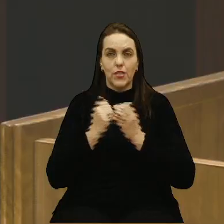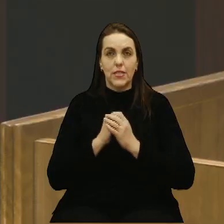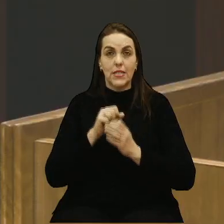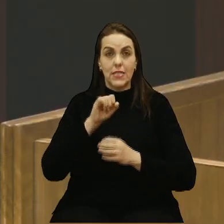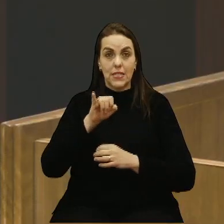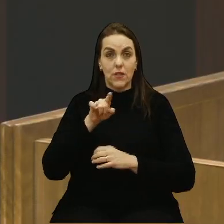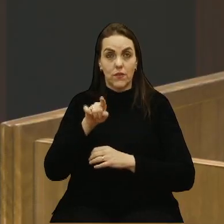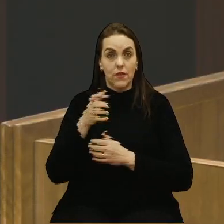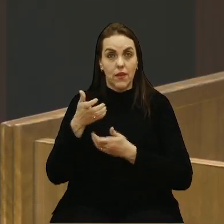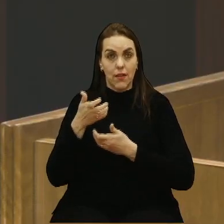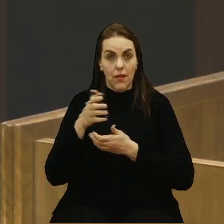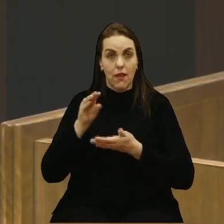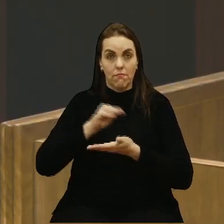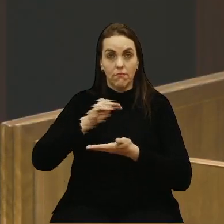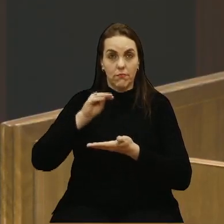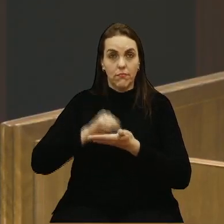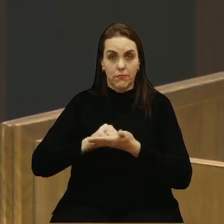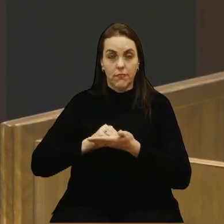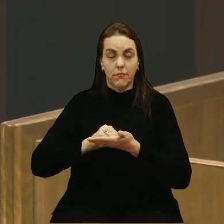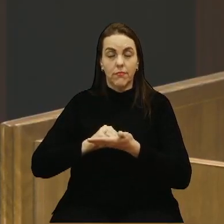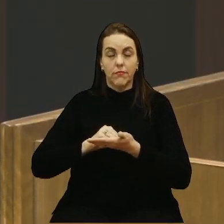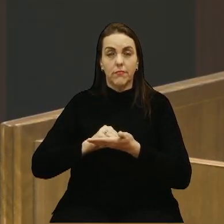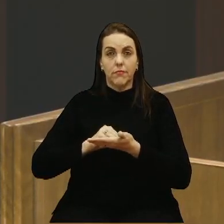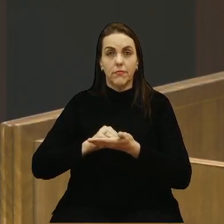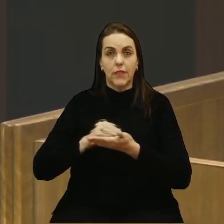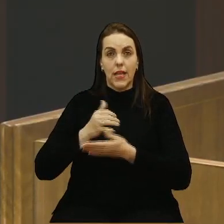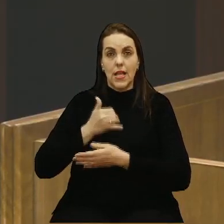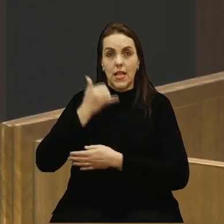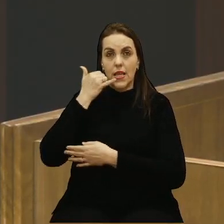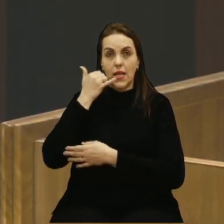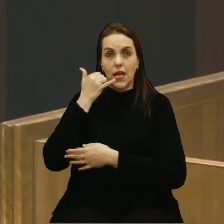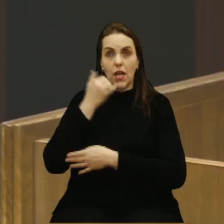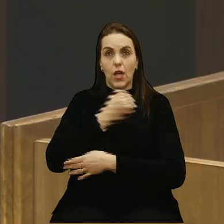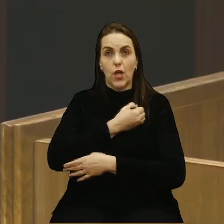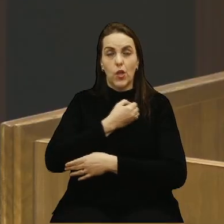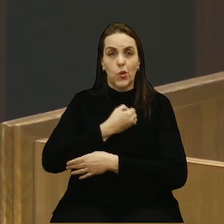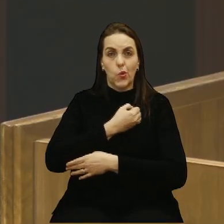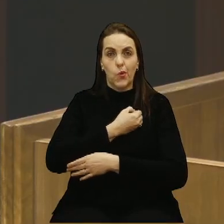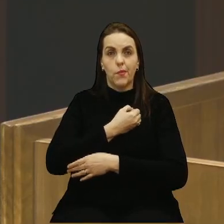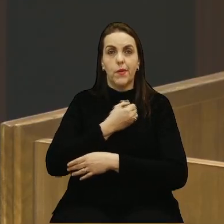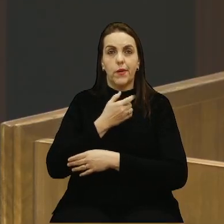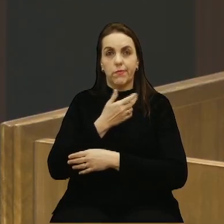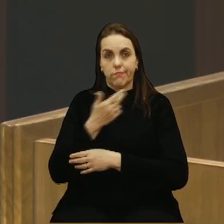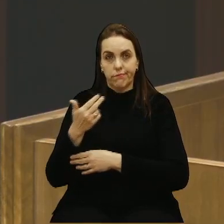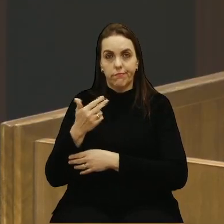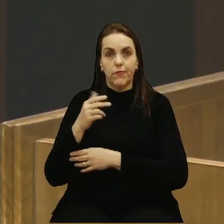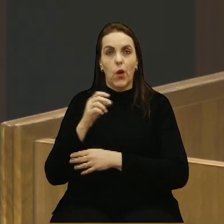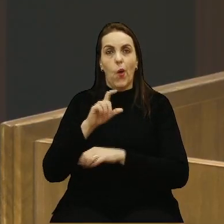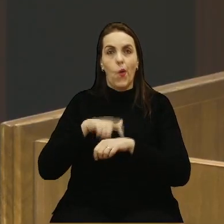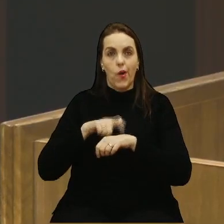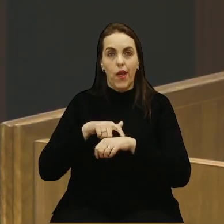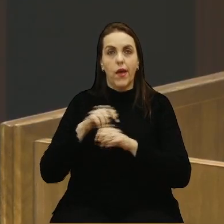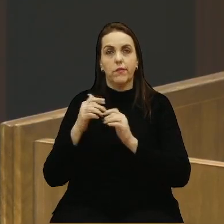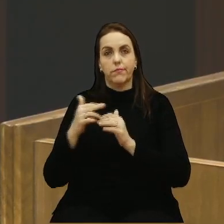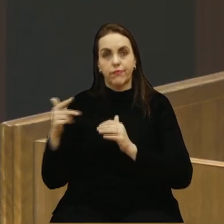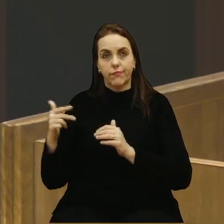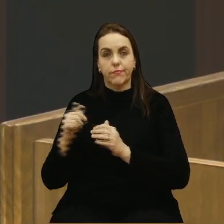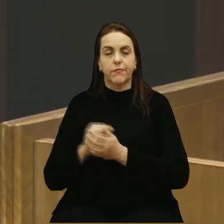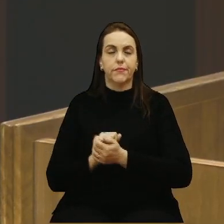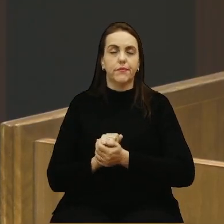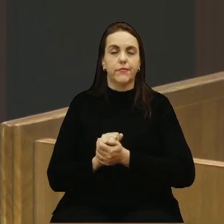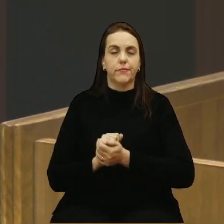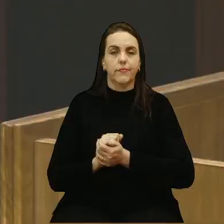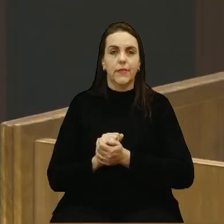você quer realizar o agendamento, ligue no número, no horário determinado. Nós temos